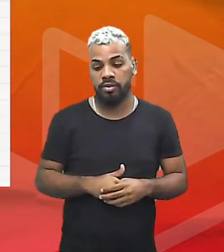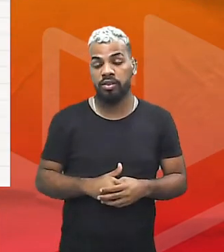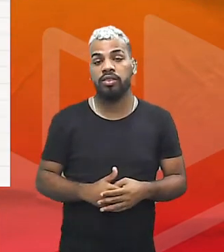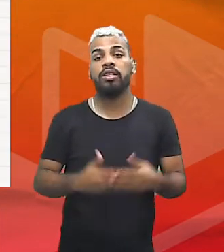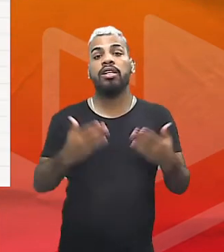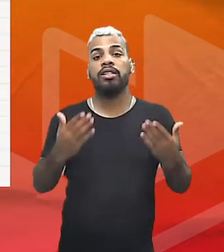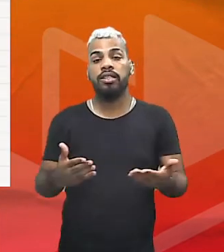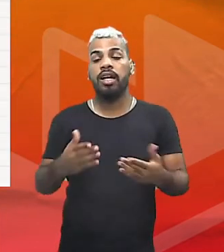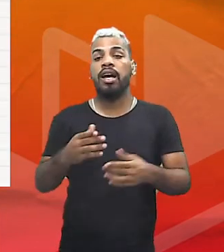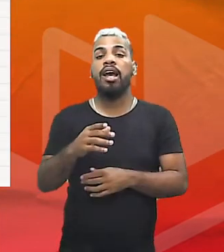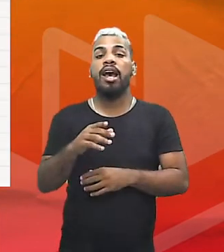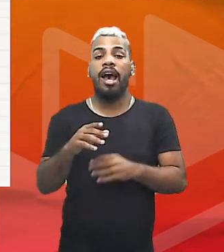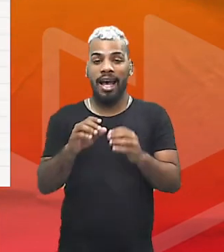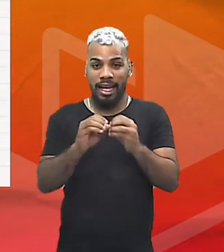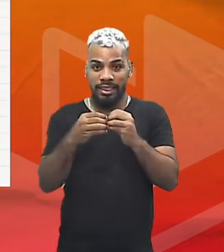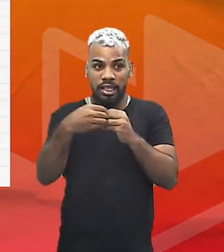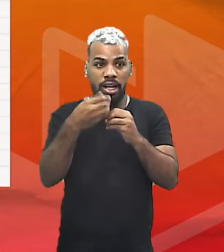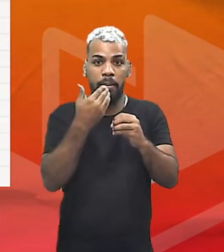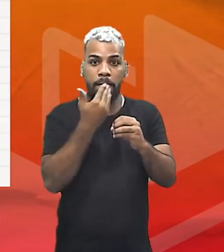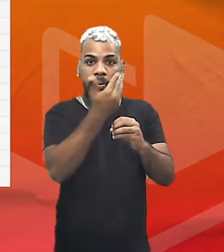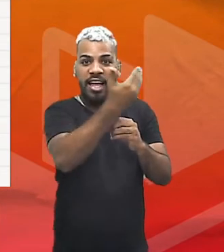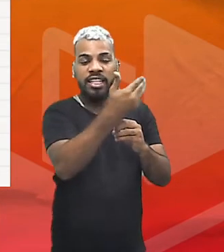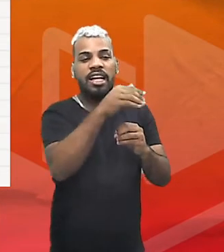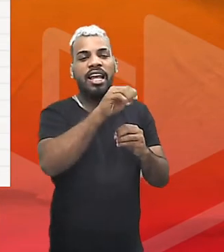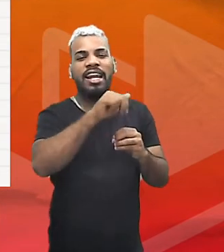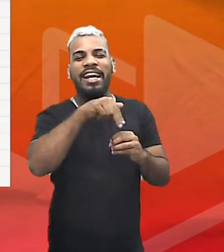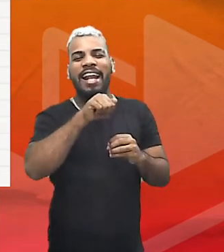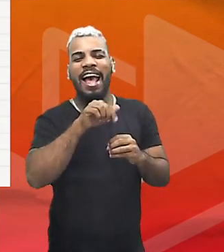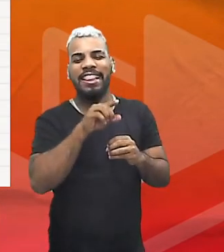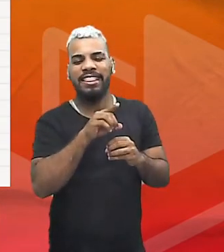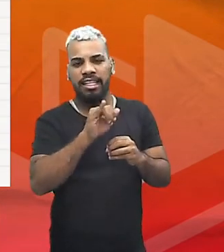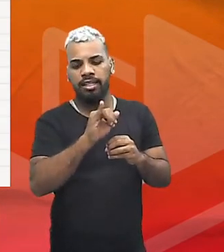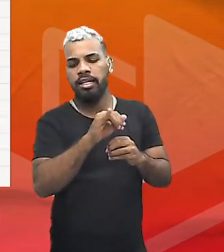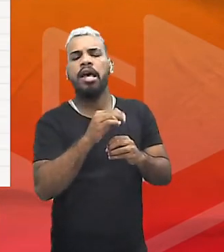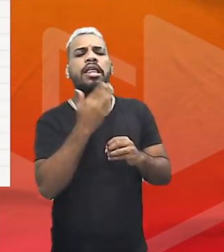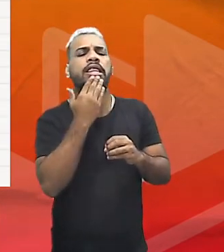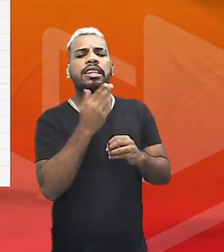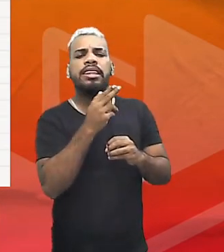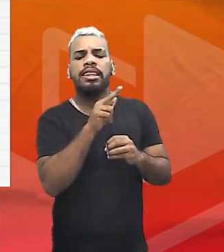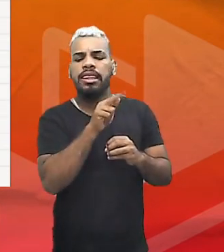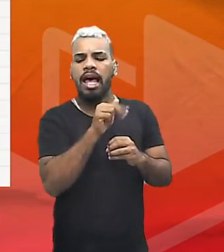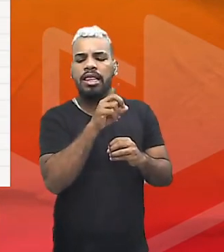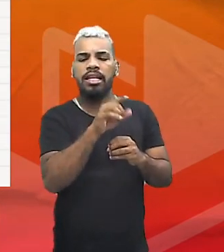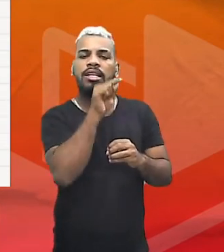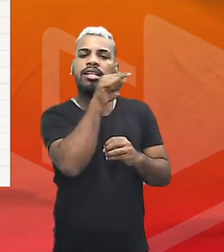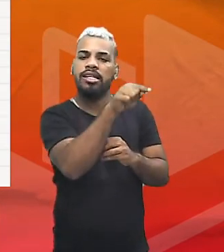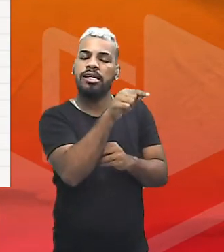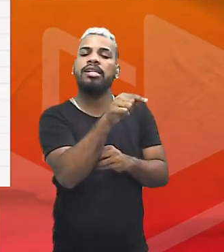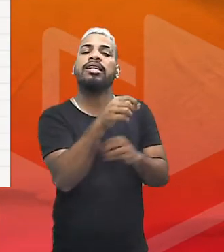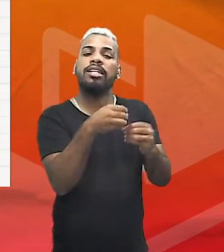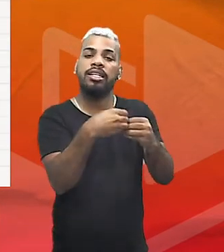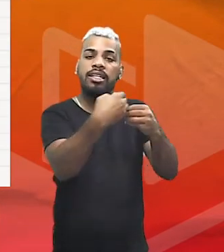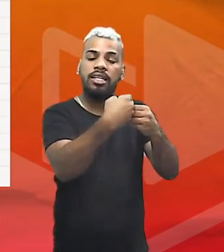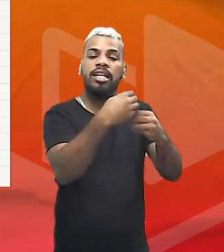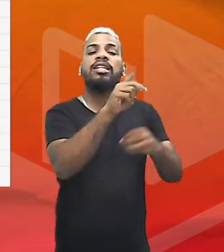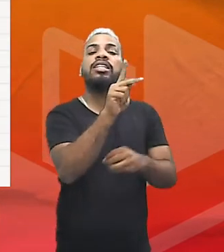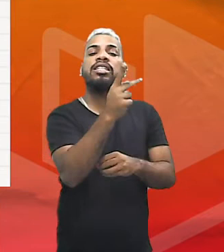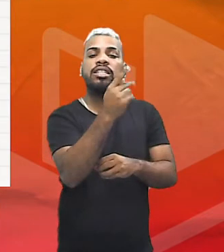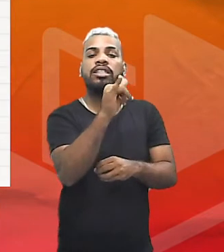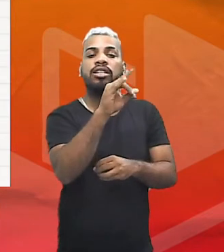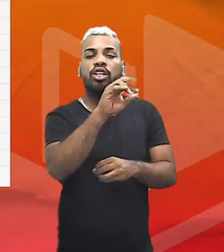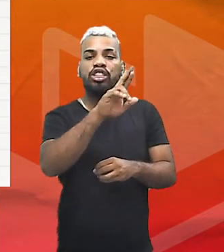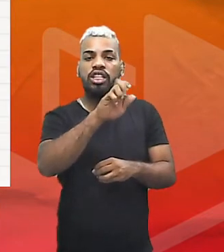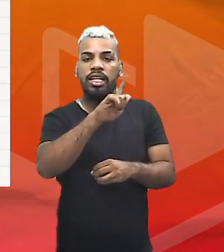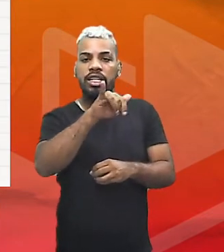ajuda ao nade o nade é uma molécula que a gente precisa assim que ela é um aceptor temporário de hidrogênio aí você pode ser